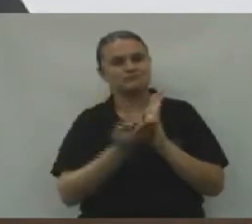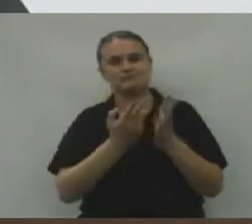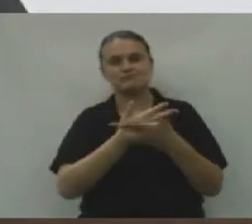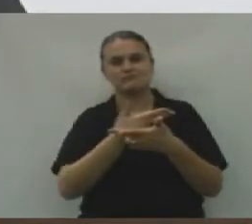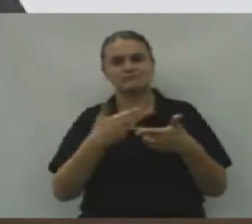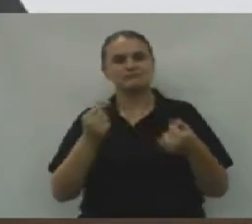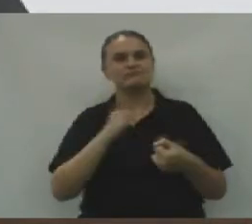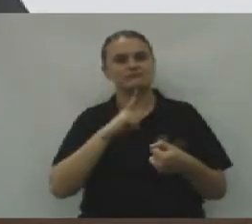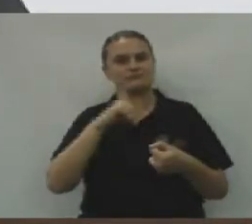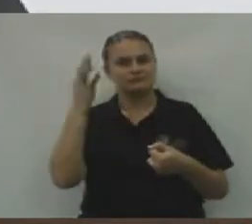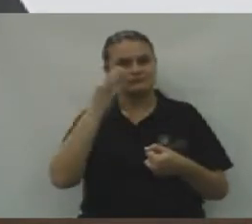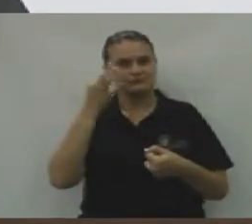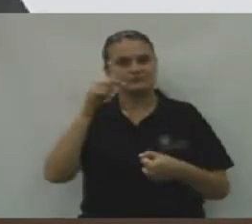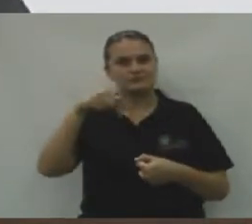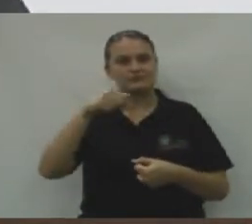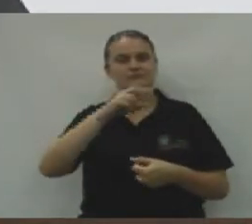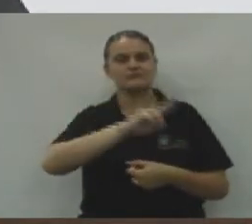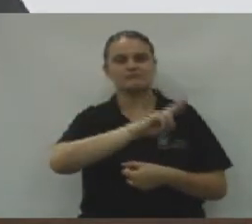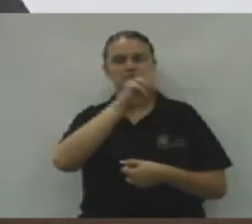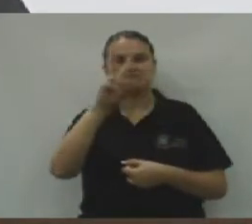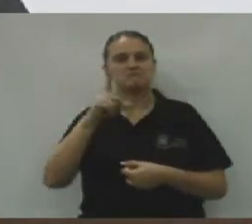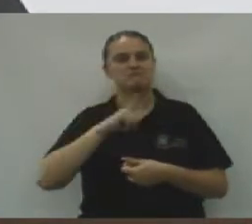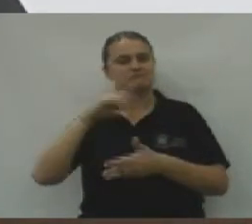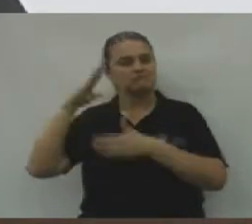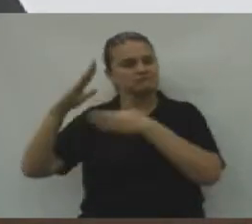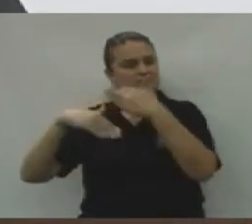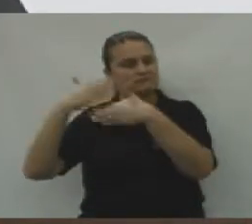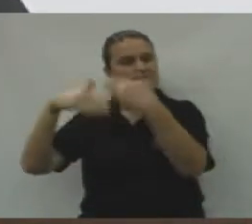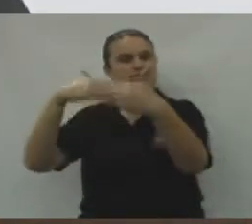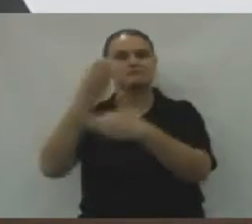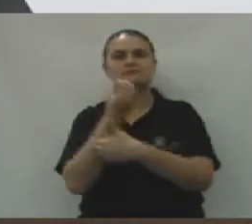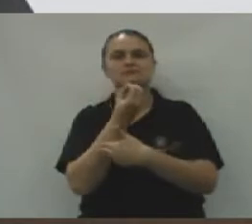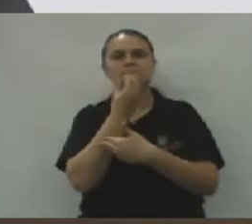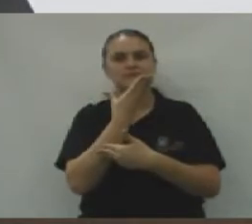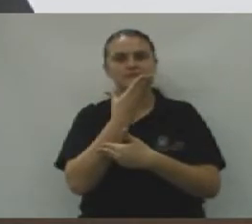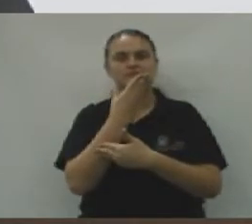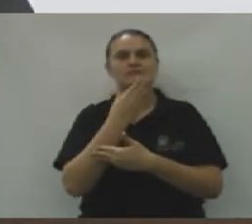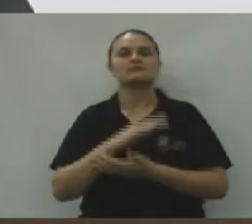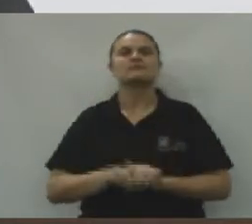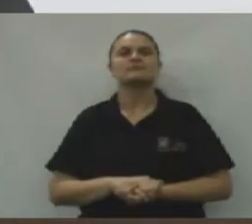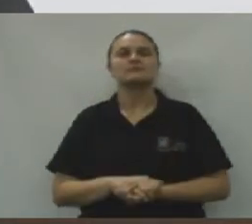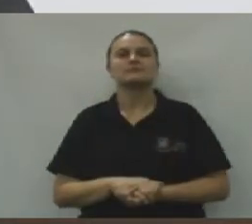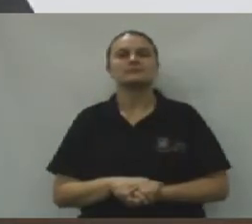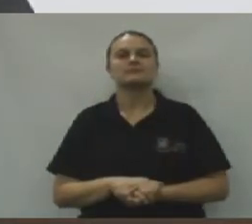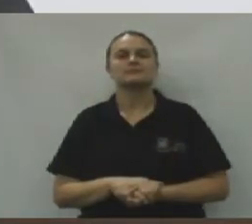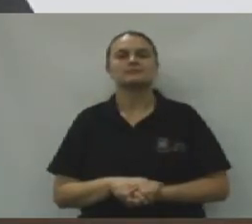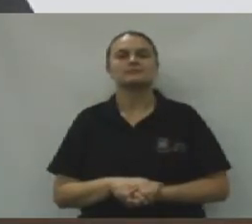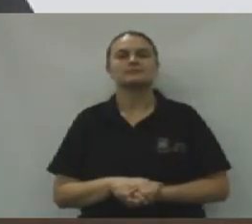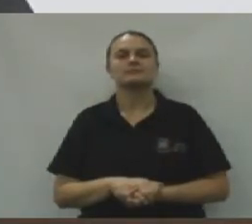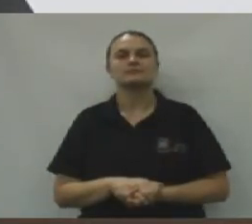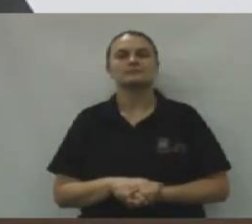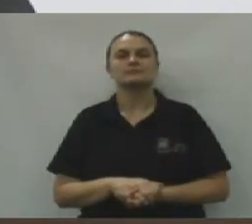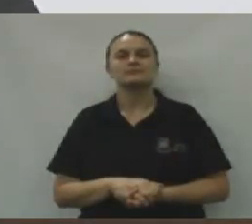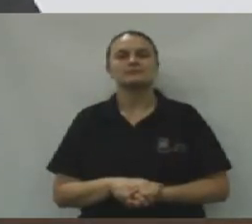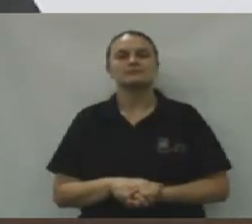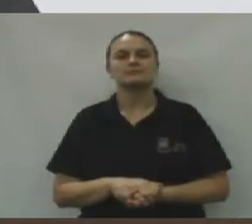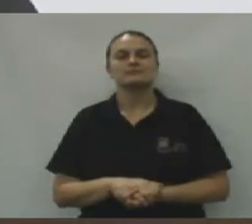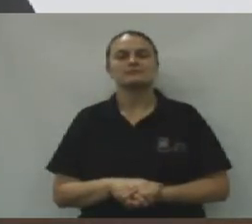porque tenho certeza que a União da Vitória vai dar um salto quântico nessa questão.